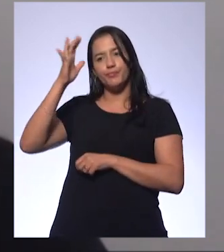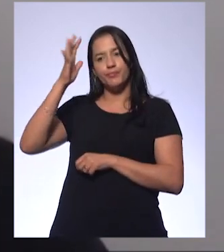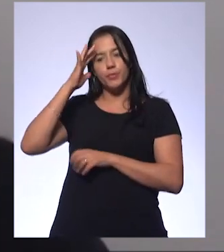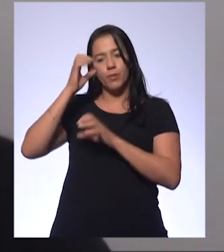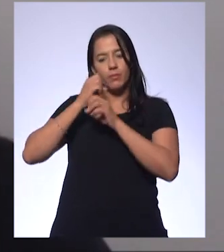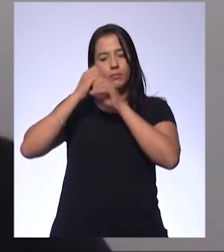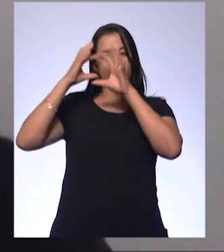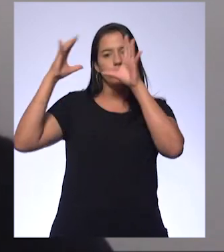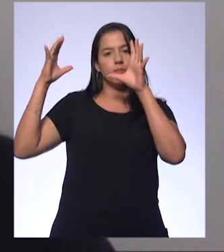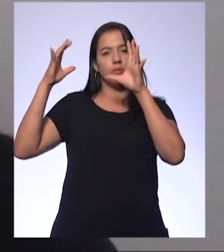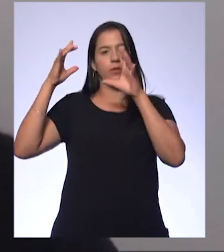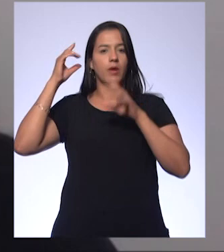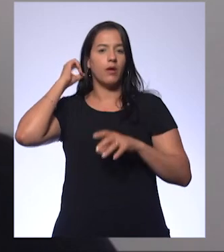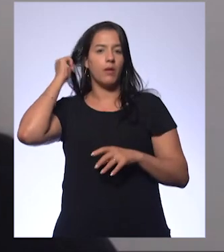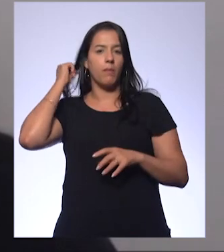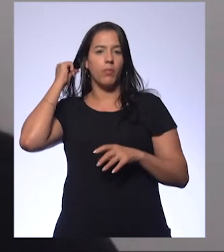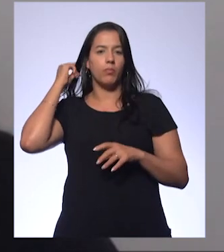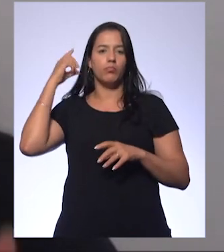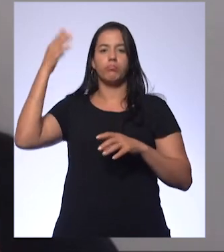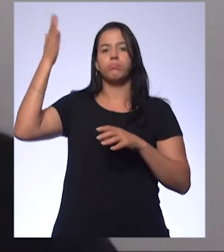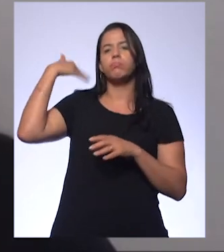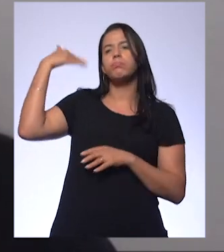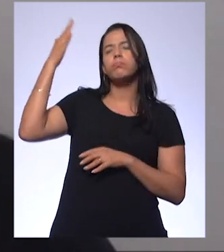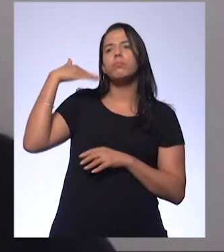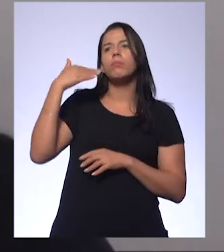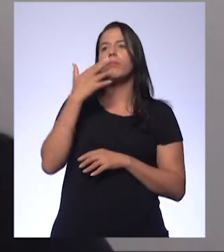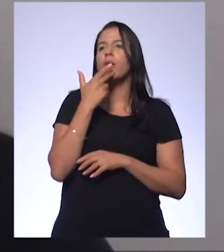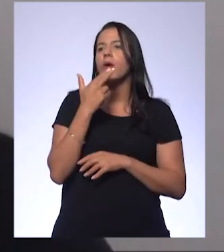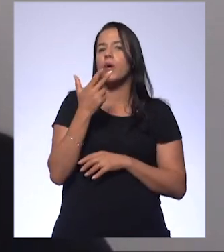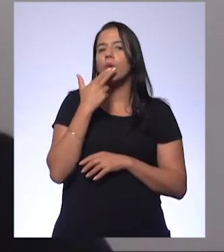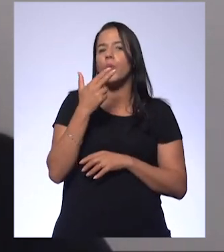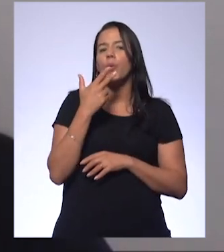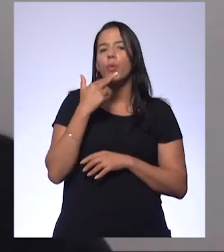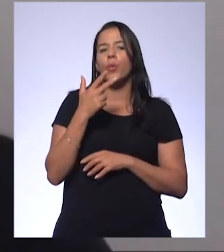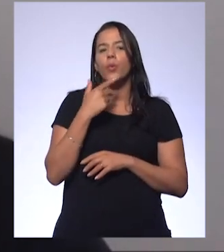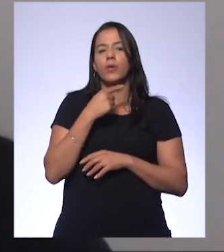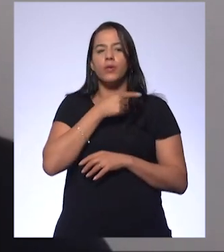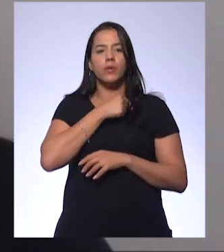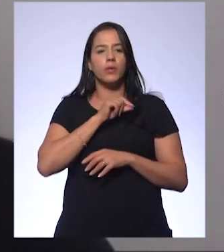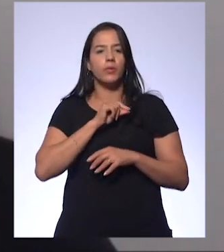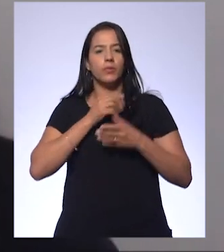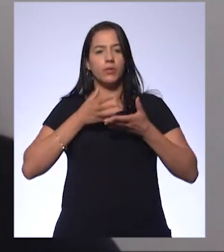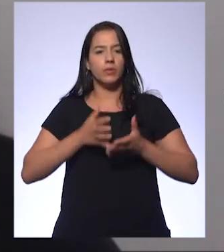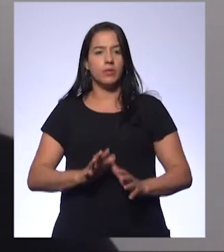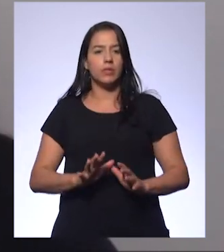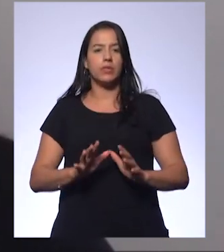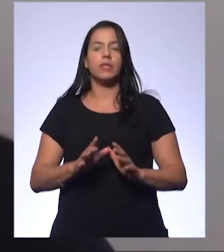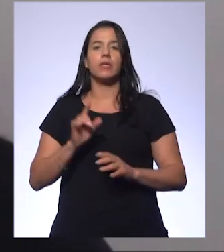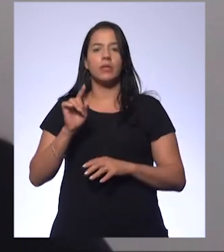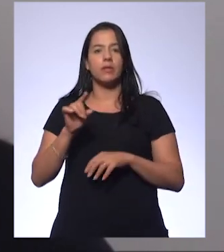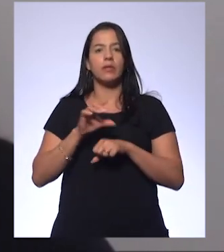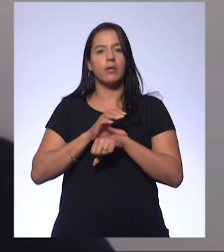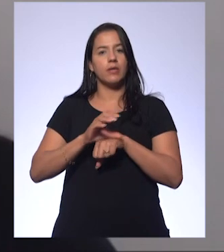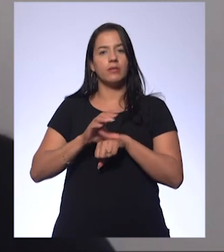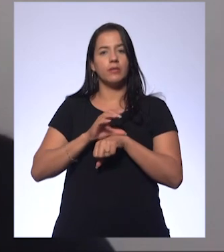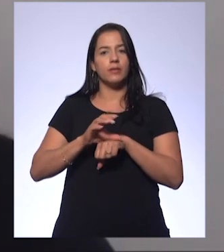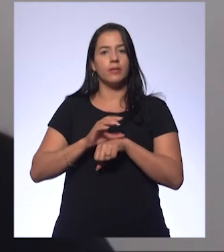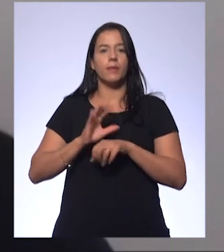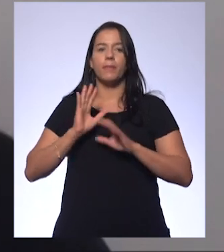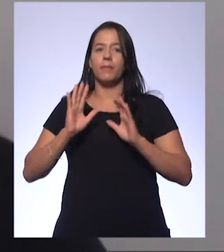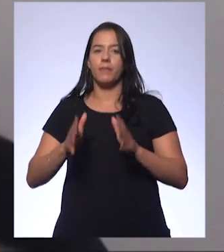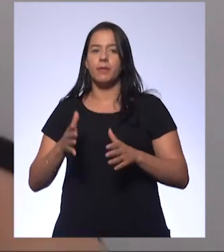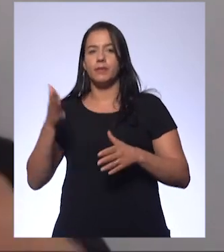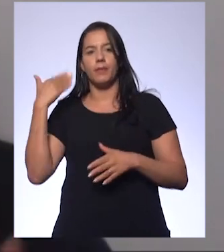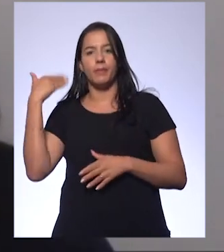cor do meu cabelo, né? Eu nasci com esse cabelo dessa cor aqui, castanho. Mas em algum momento eu já pintei